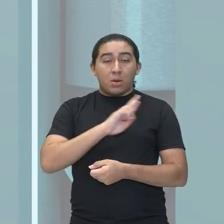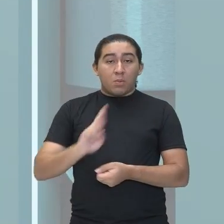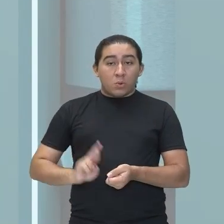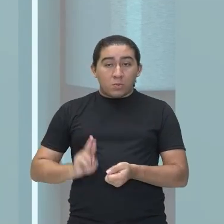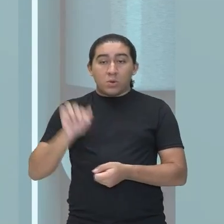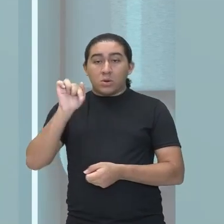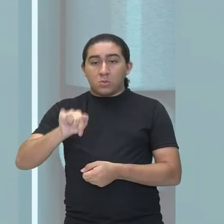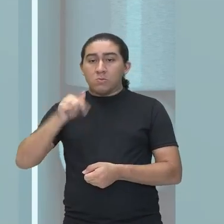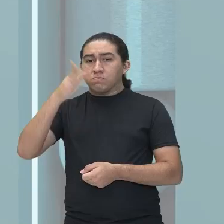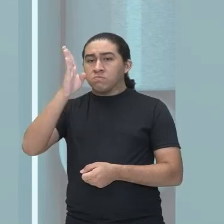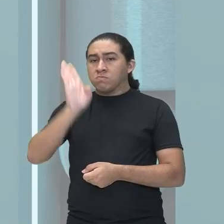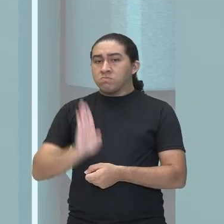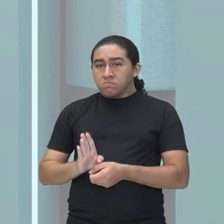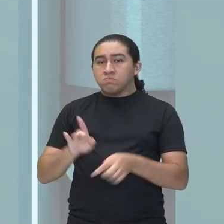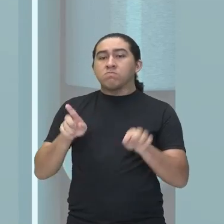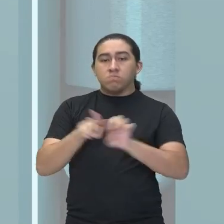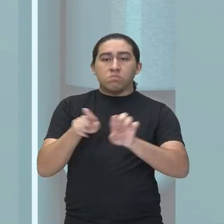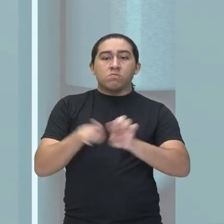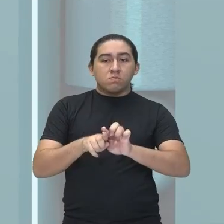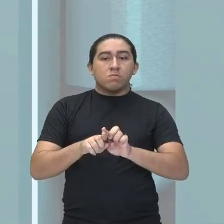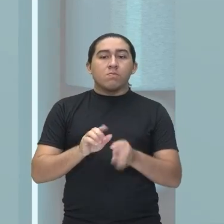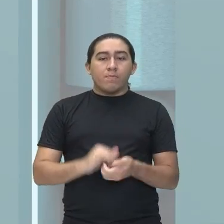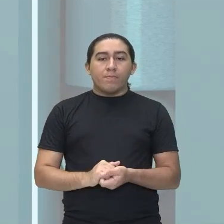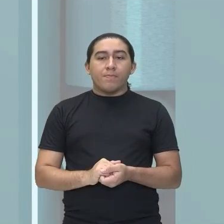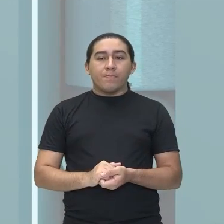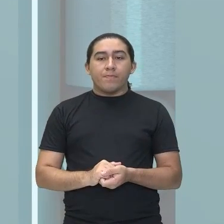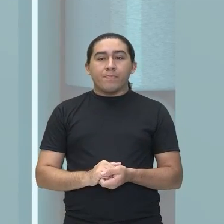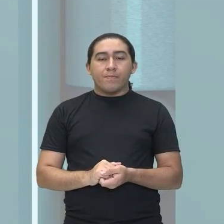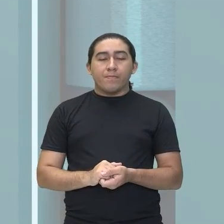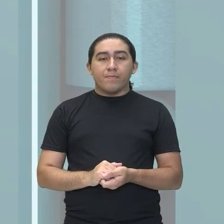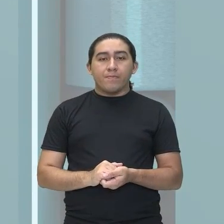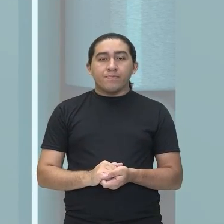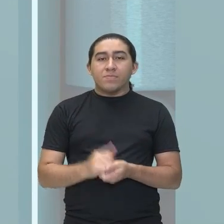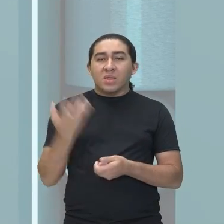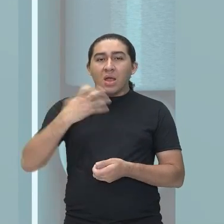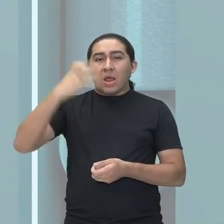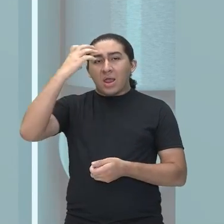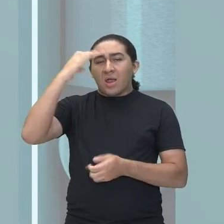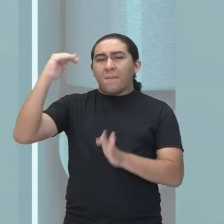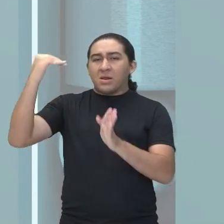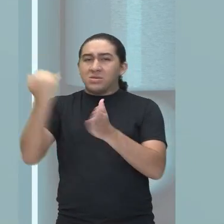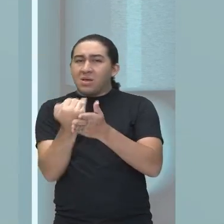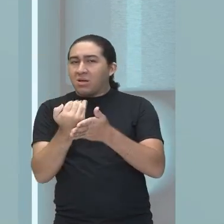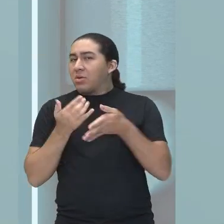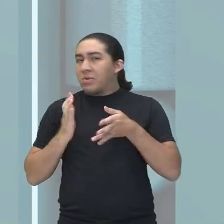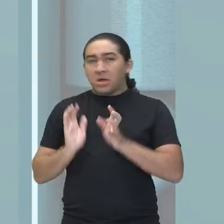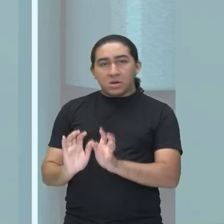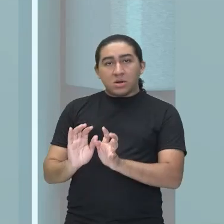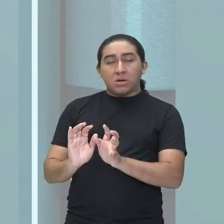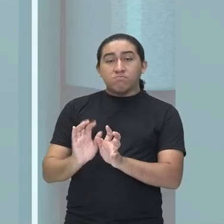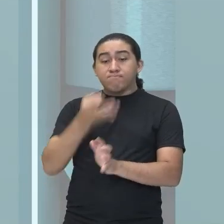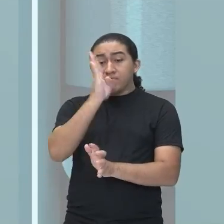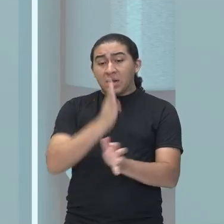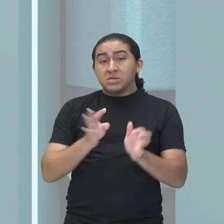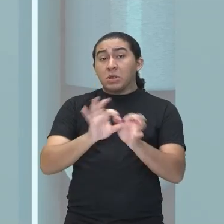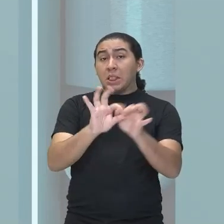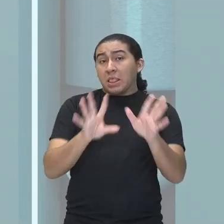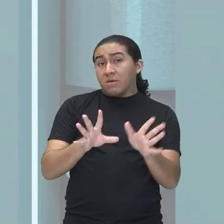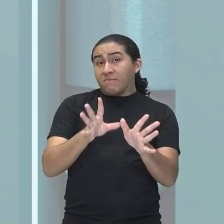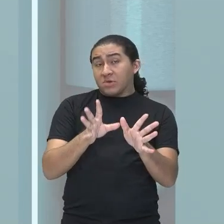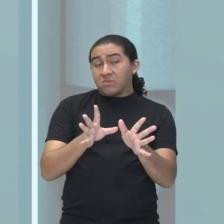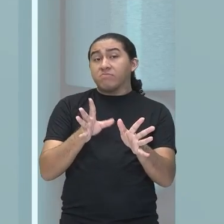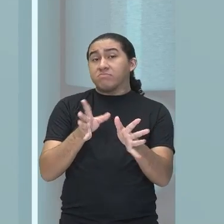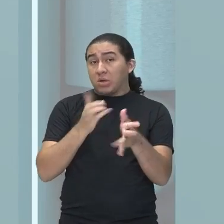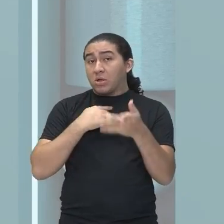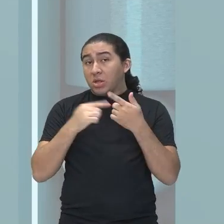aqui também o absolutismo estava fora de cogitação. O Brasil queria ficar livre, justamente por